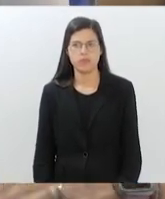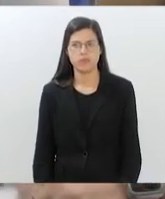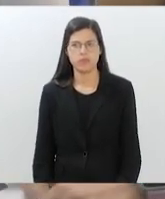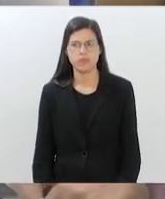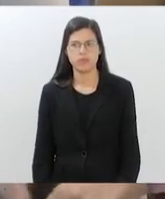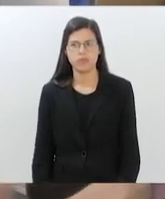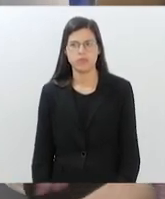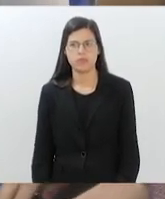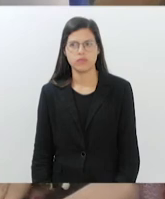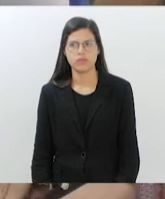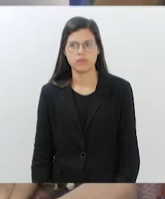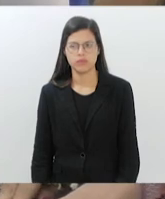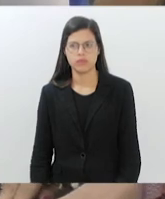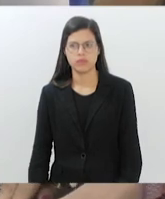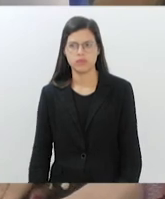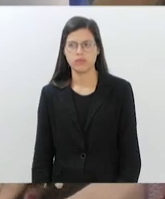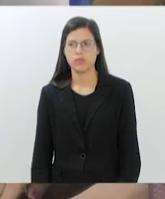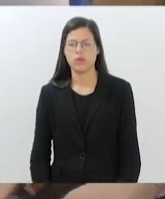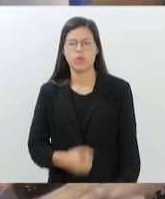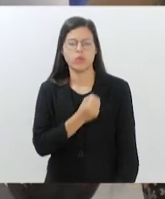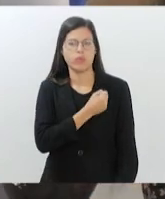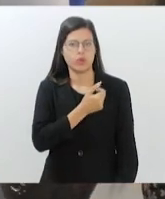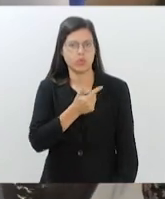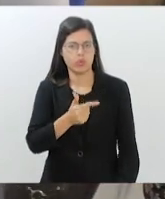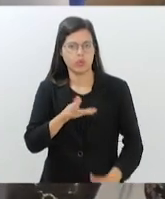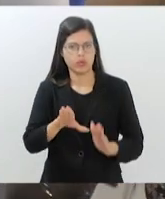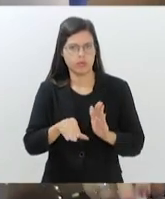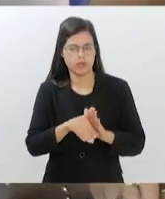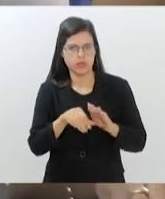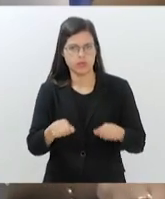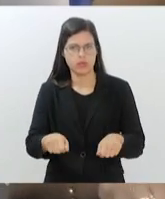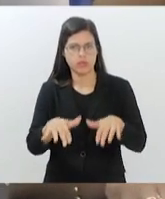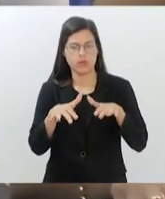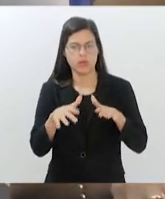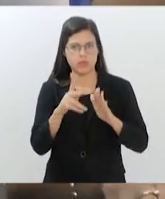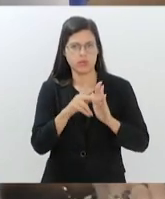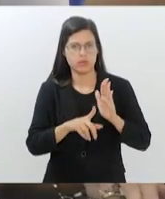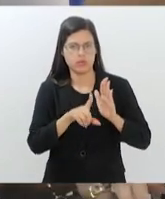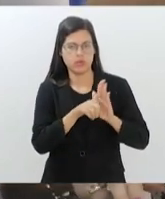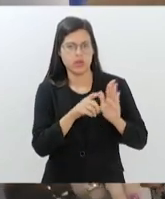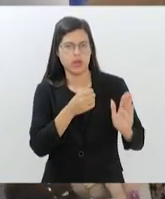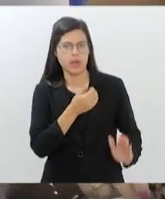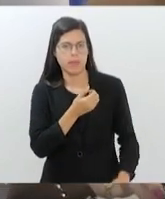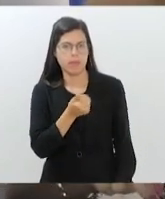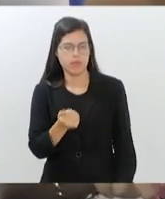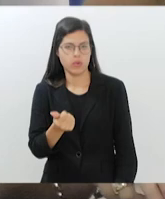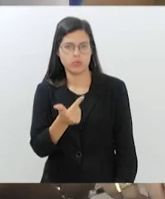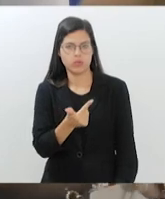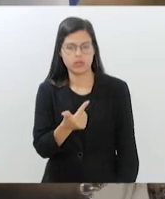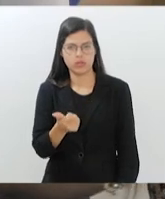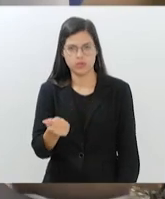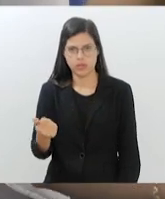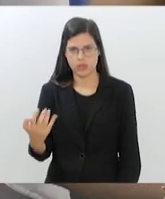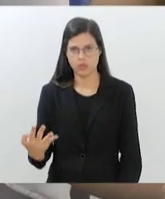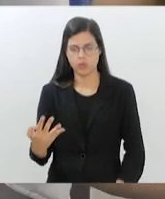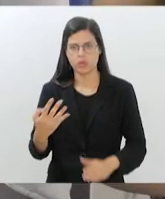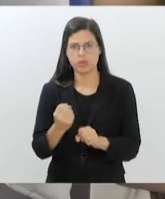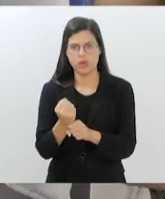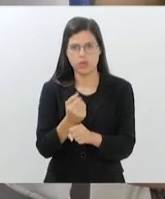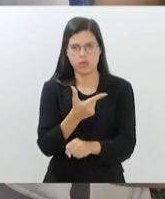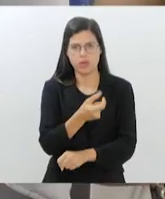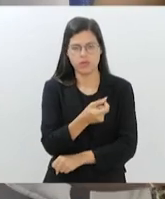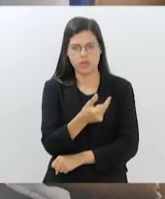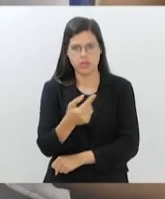aprovado item dois emendas de plenário ao projeto de lei número 1214 de 2023 de autoria dos